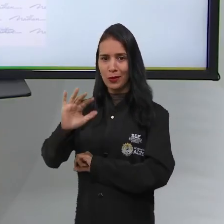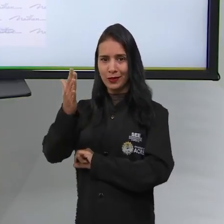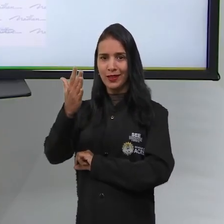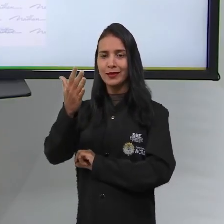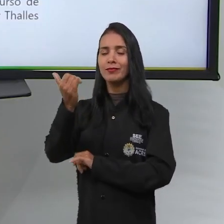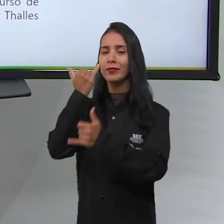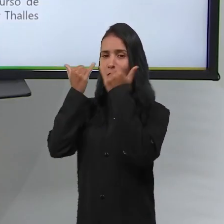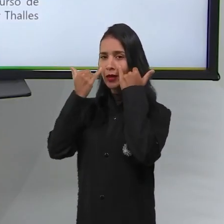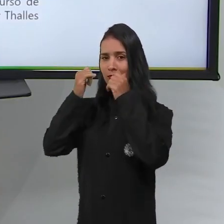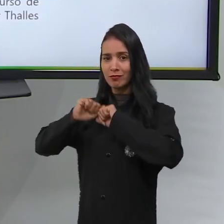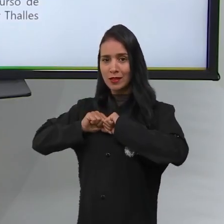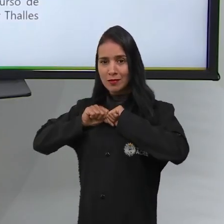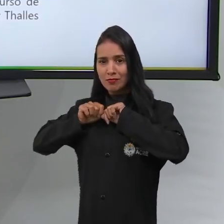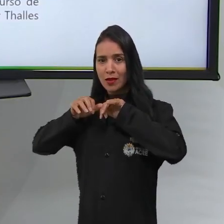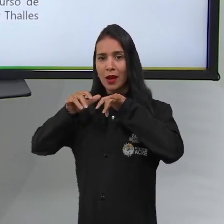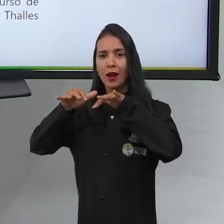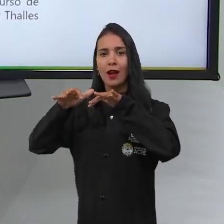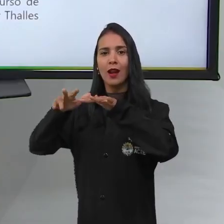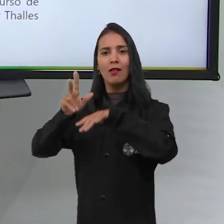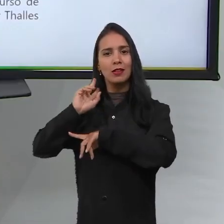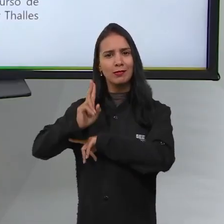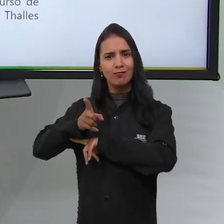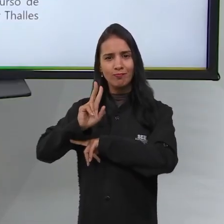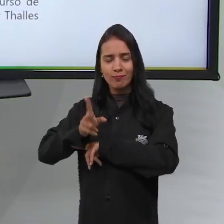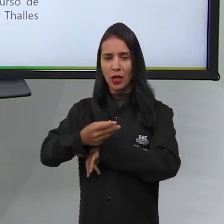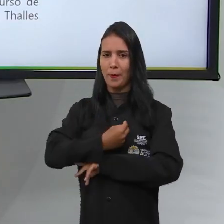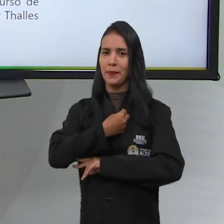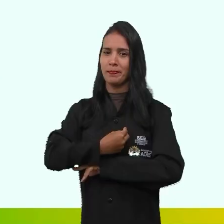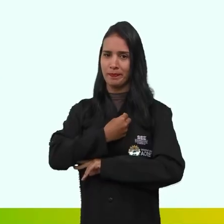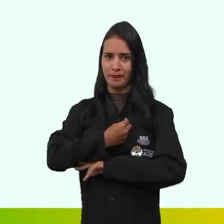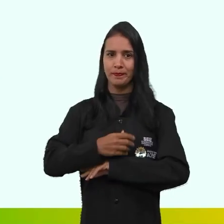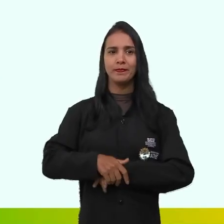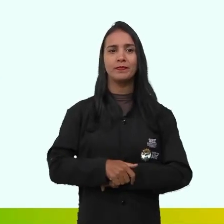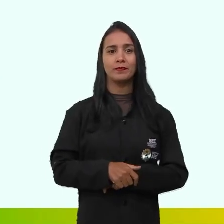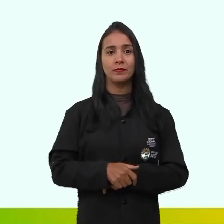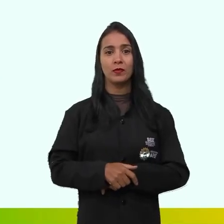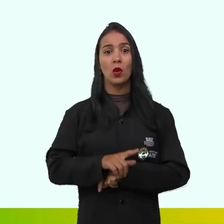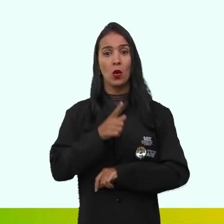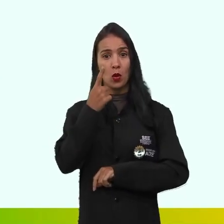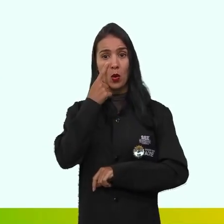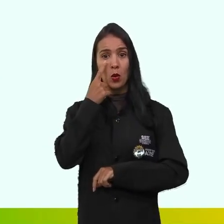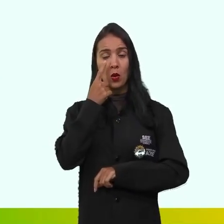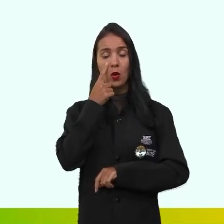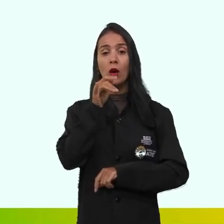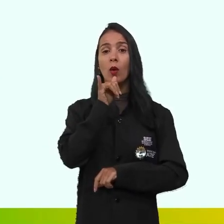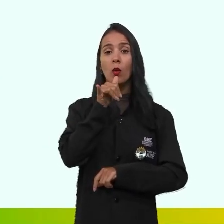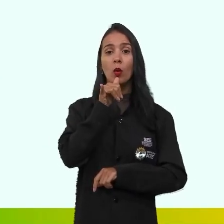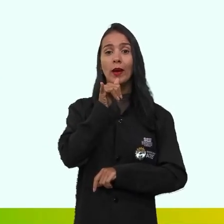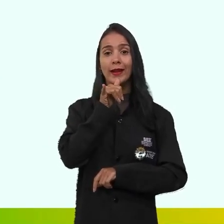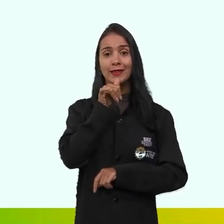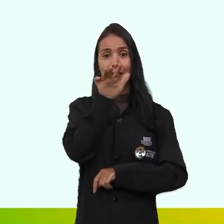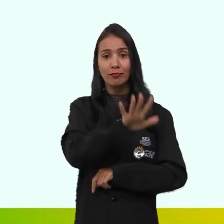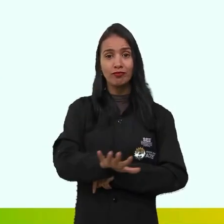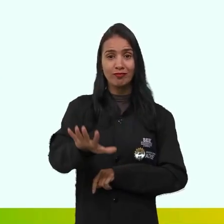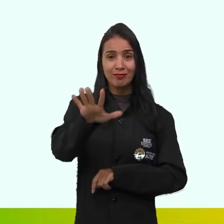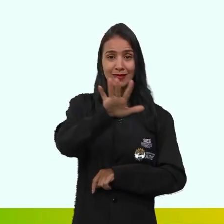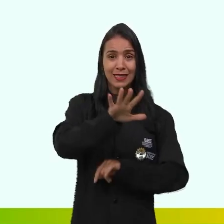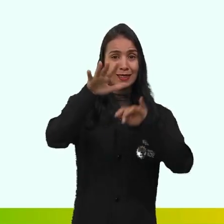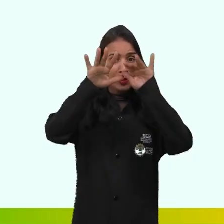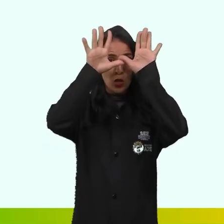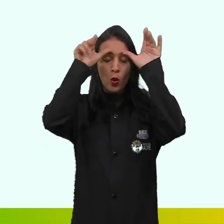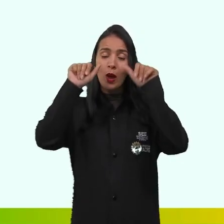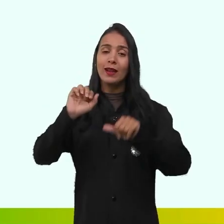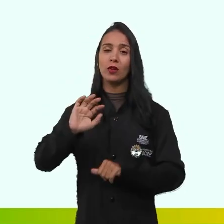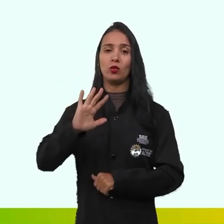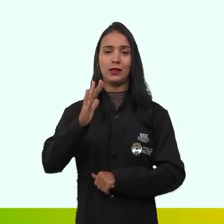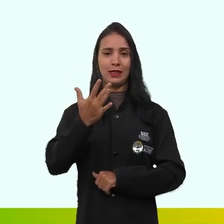direitos humanos, tá? E aí eu trouxe um exemplo prático para vocês, que aparece na tela, aqui da nossa região, em